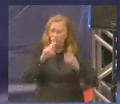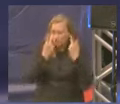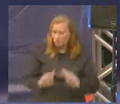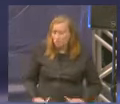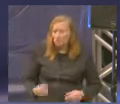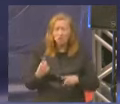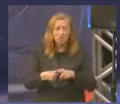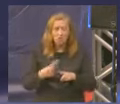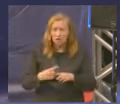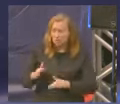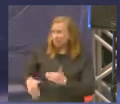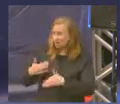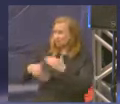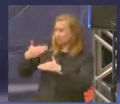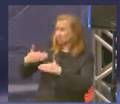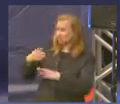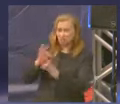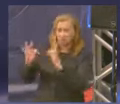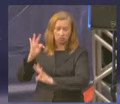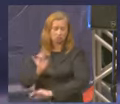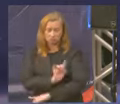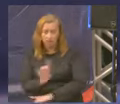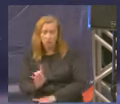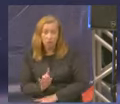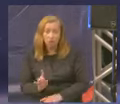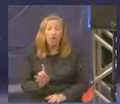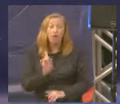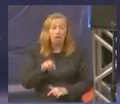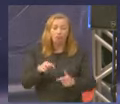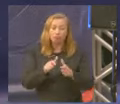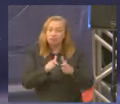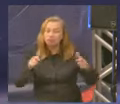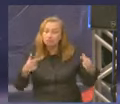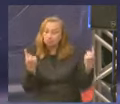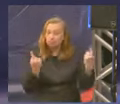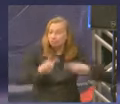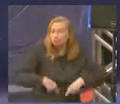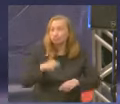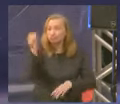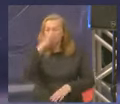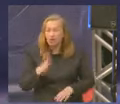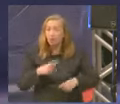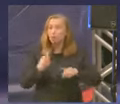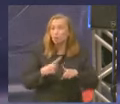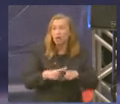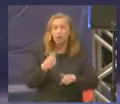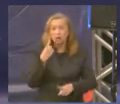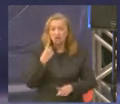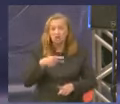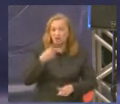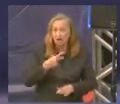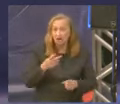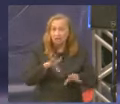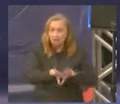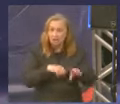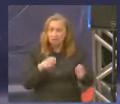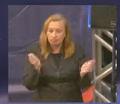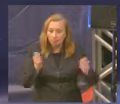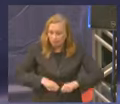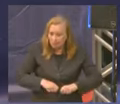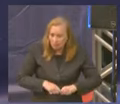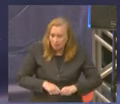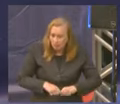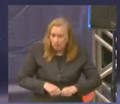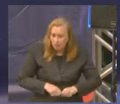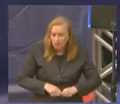está evoluindo tecnologicamente. E isso é um grande desafio no Brasil, porque quando a gente fala em capacitar,